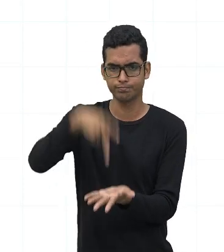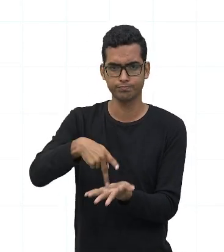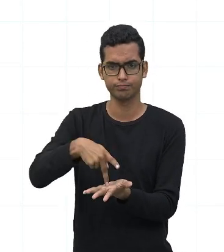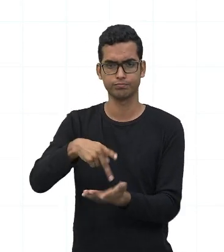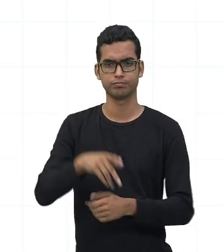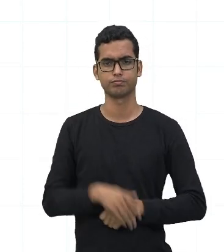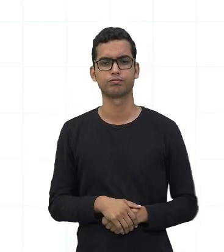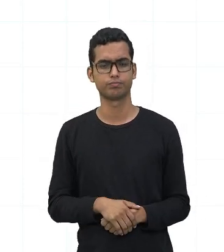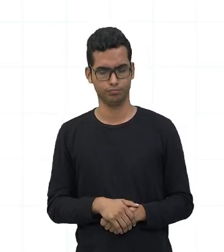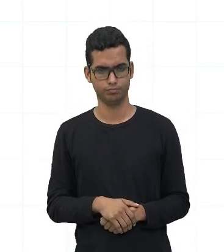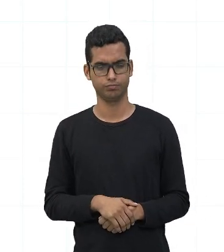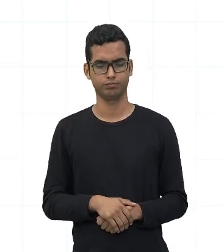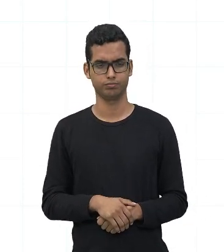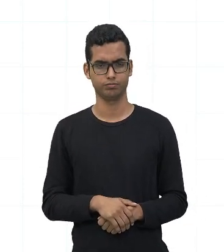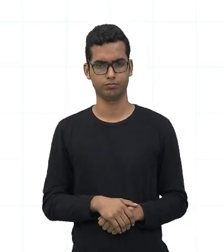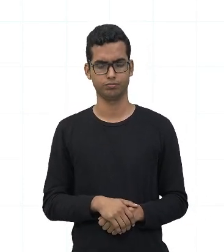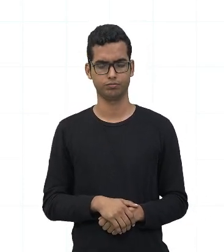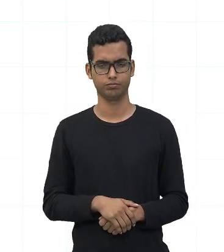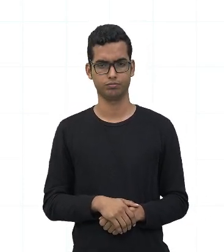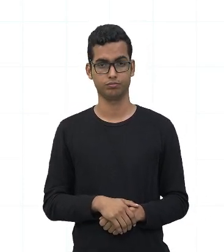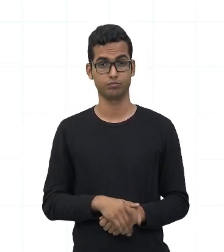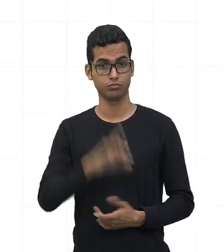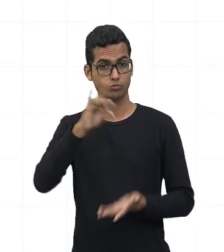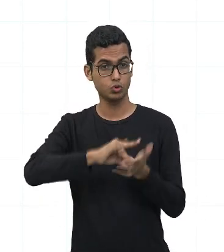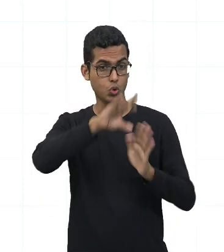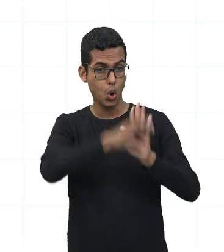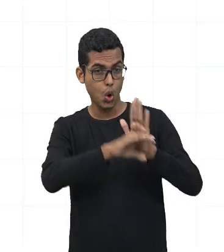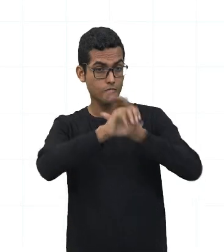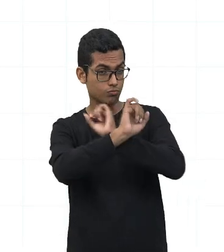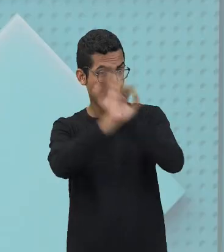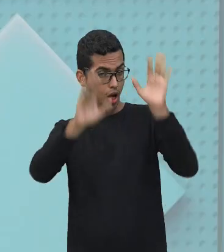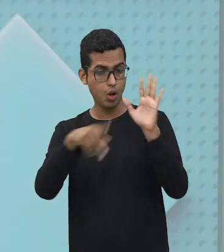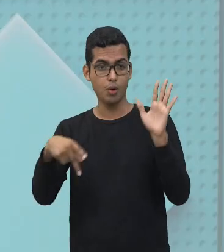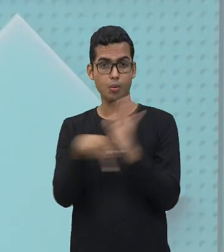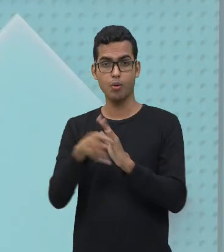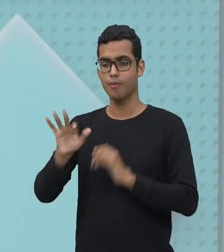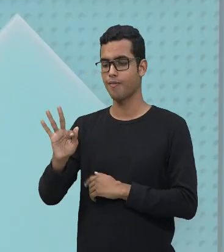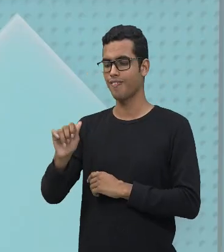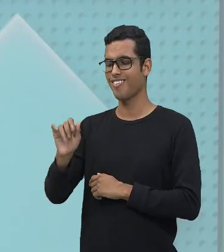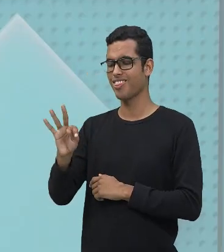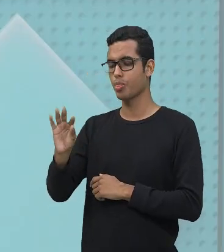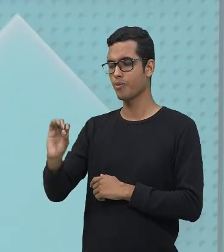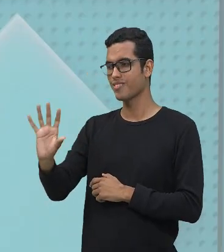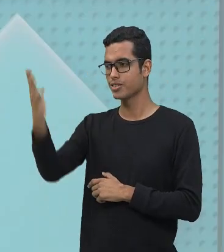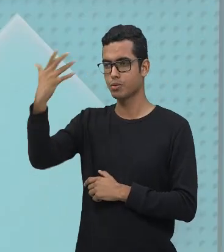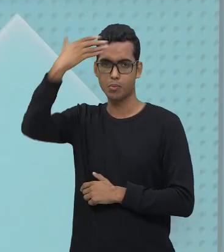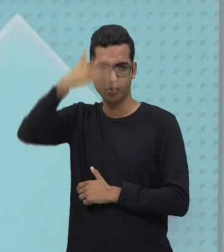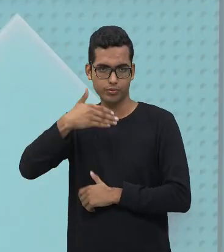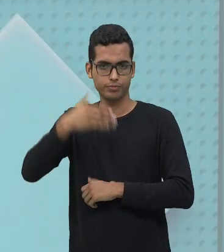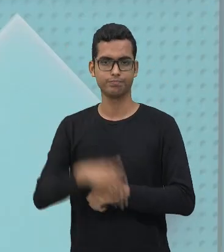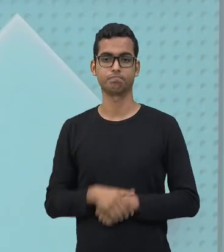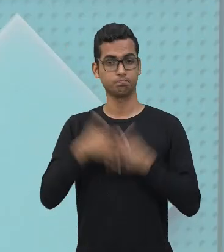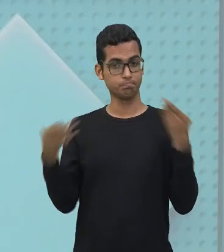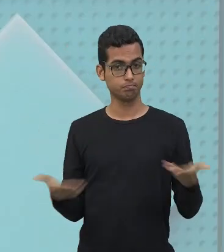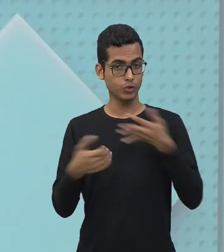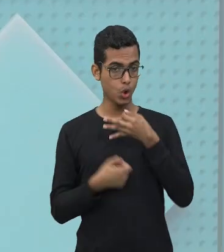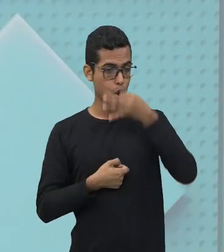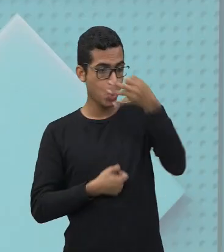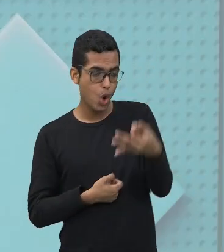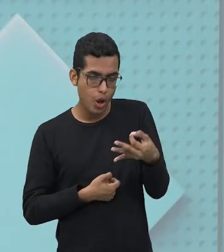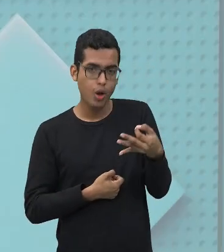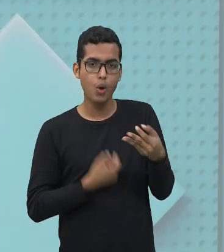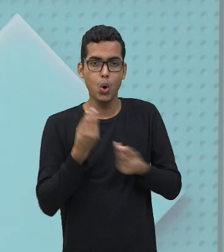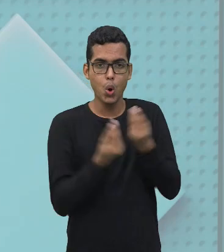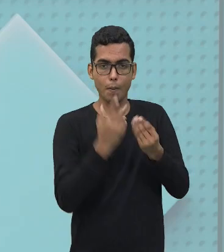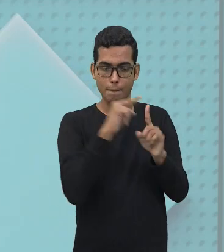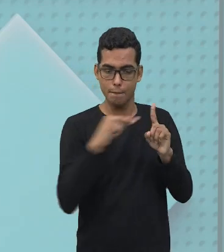uma definição bastante clara do que é fato, não é? Então, a opinião é a forma como